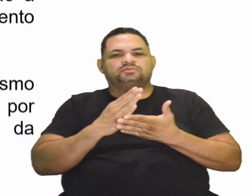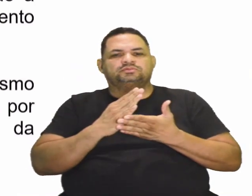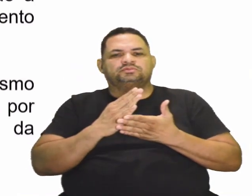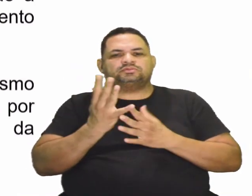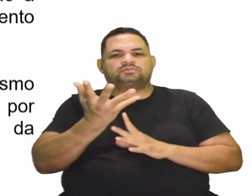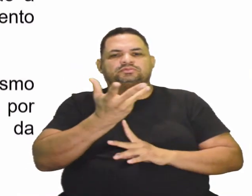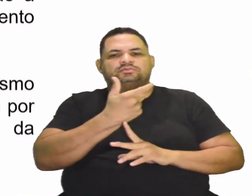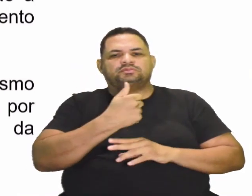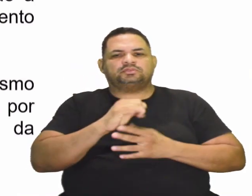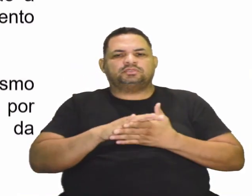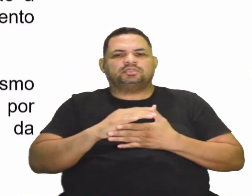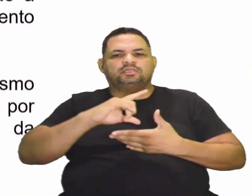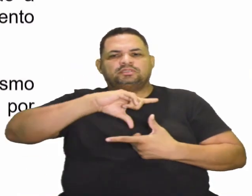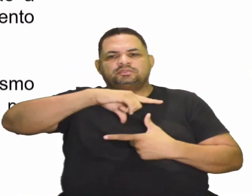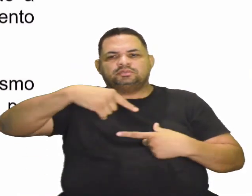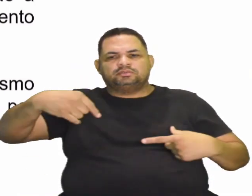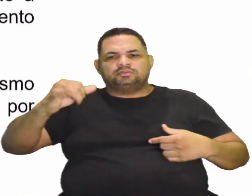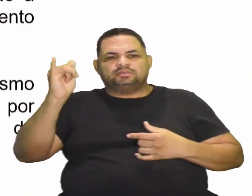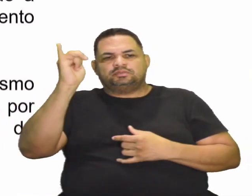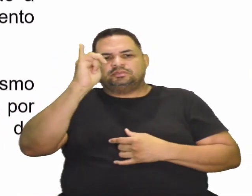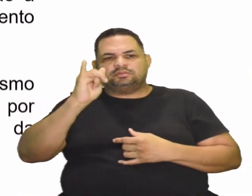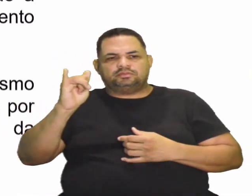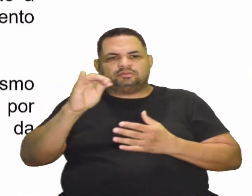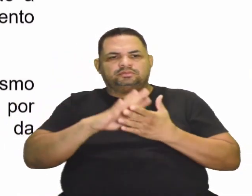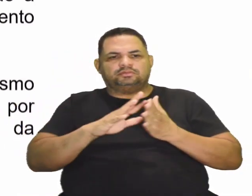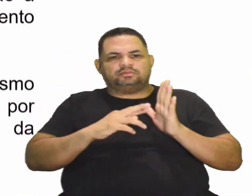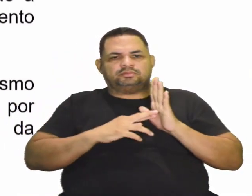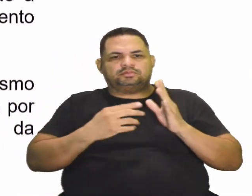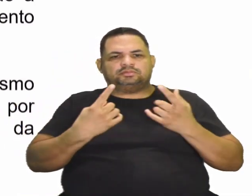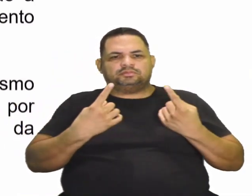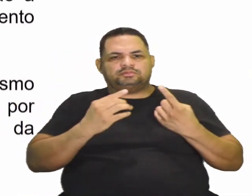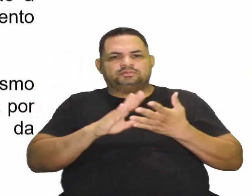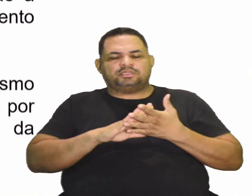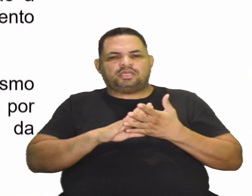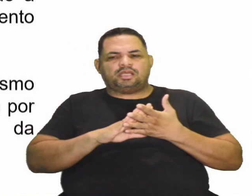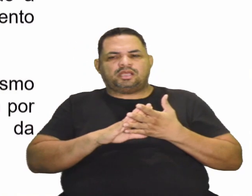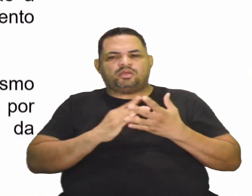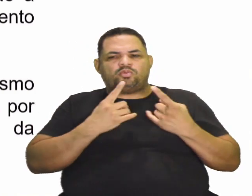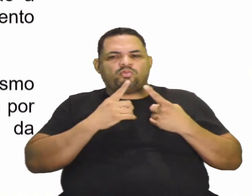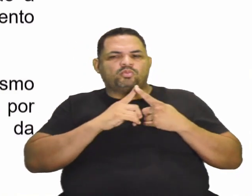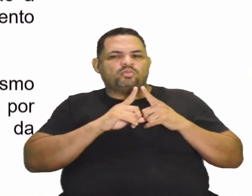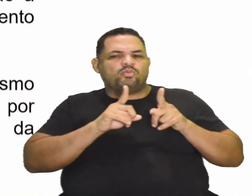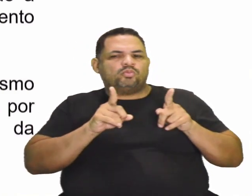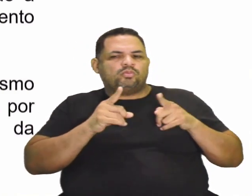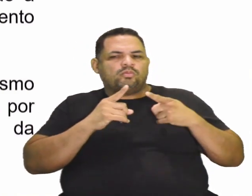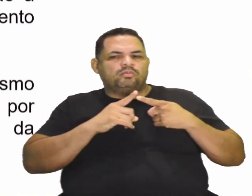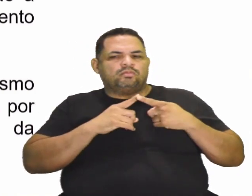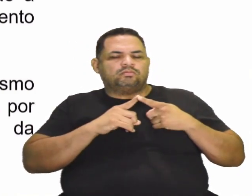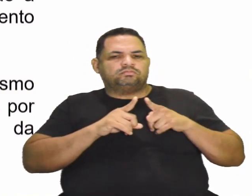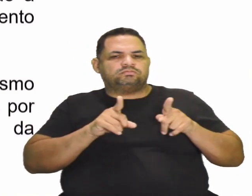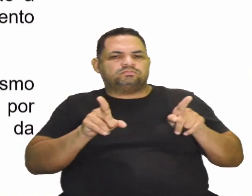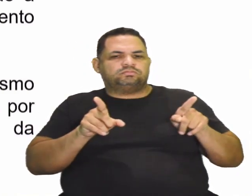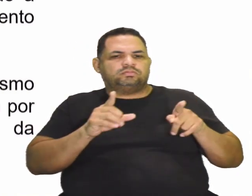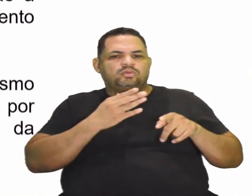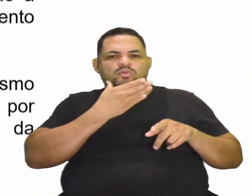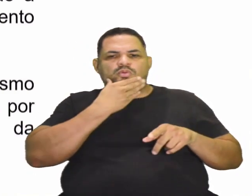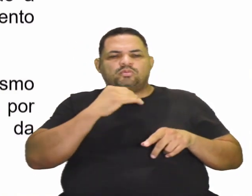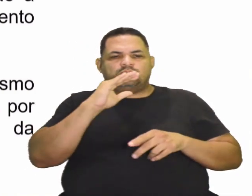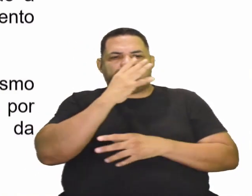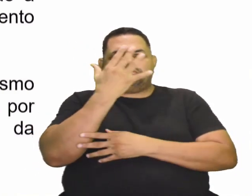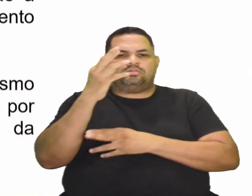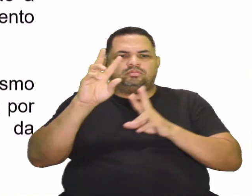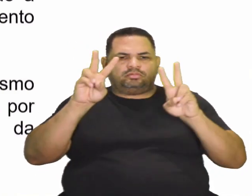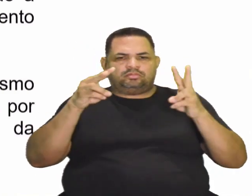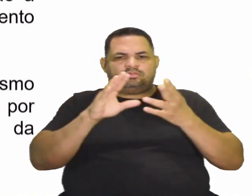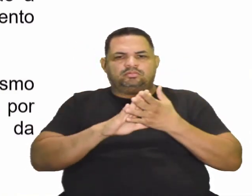Itália, ao retratar conflito entre homem e natureza? Podemos dizer que não, né? Temática da